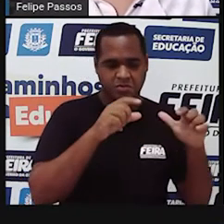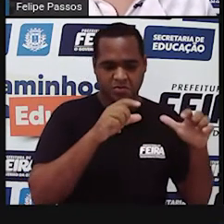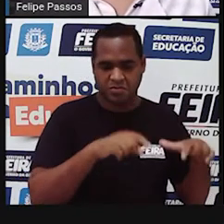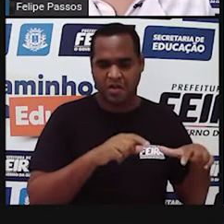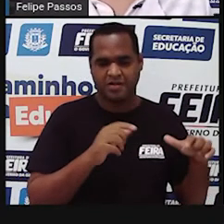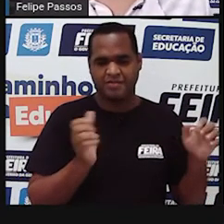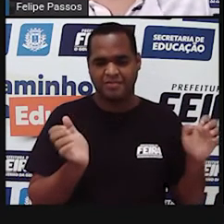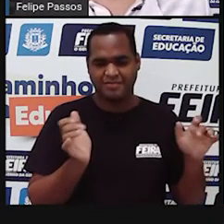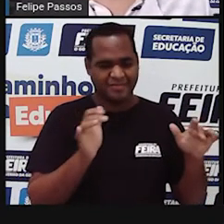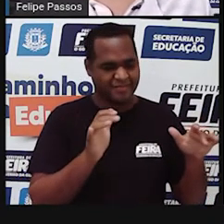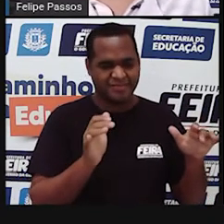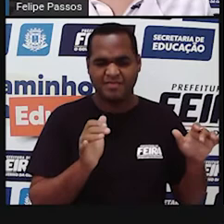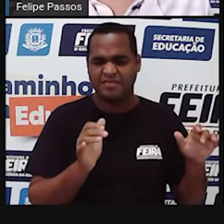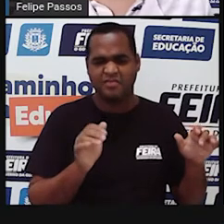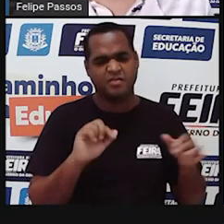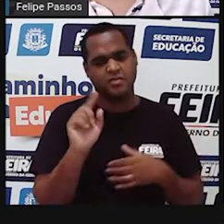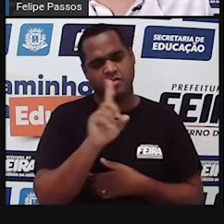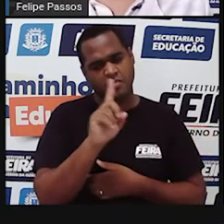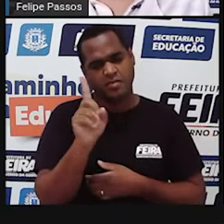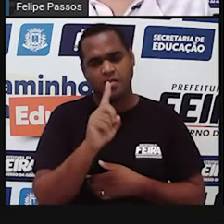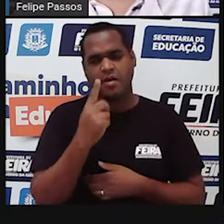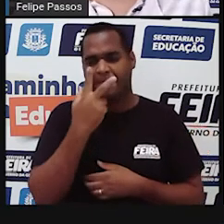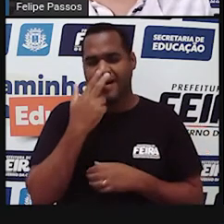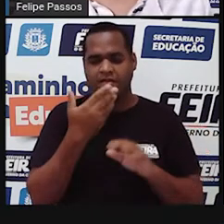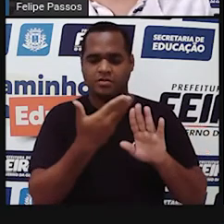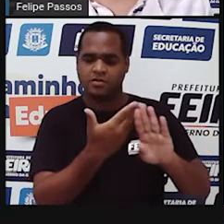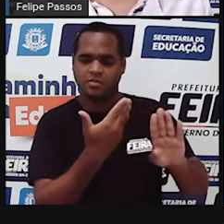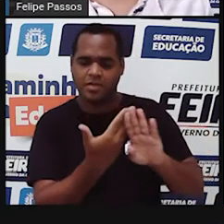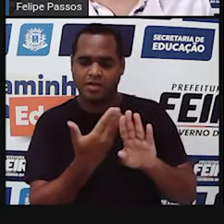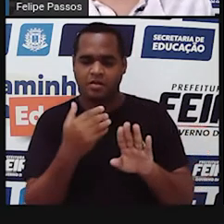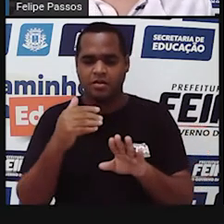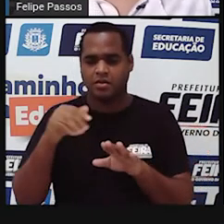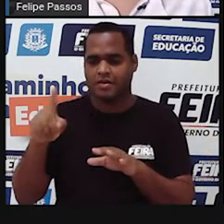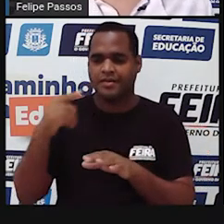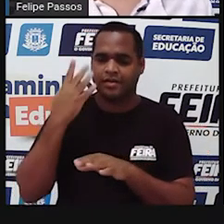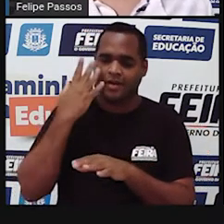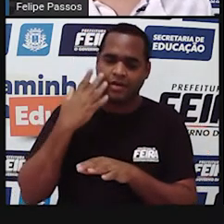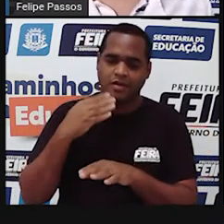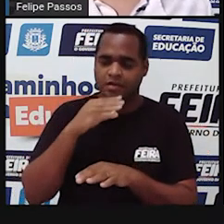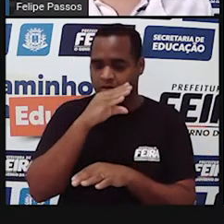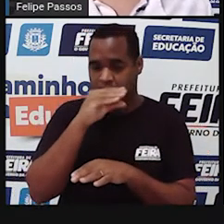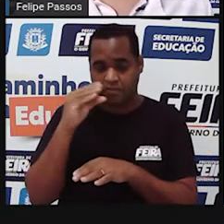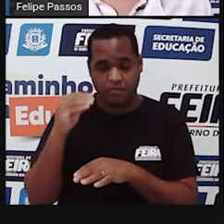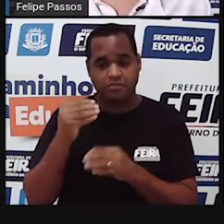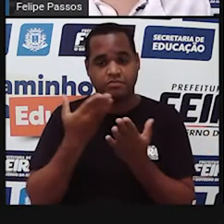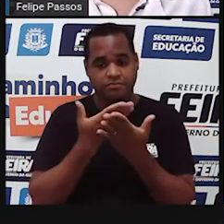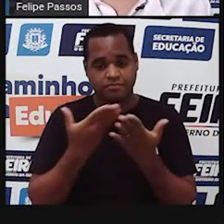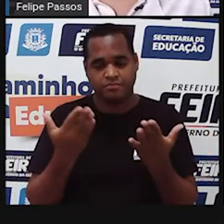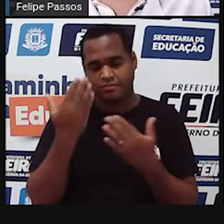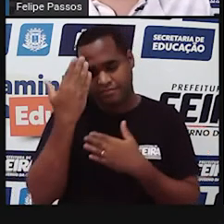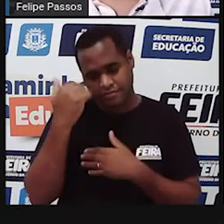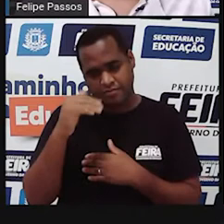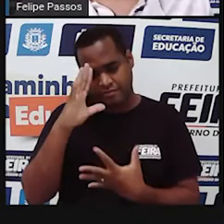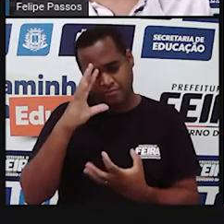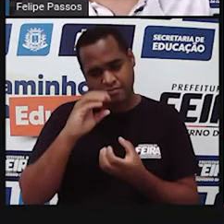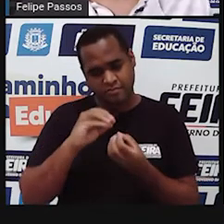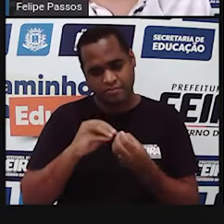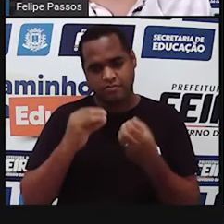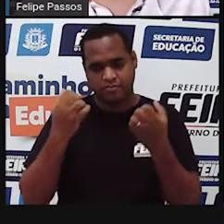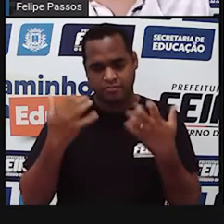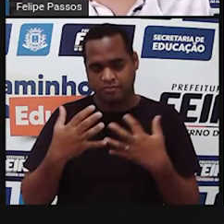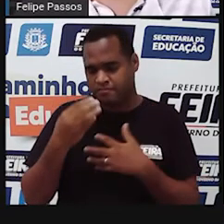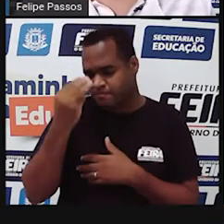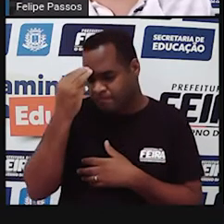seria separar ele das outras crianças, dos outros adolescentes. Você mesmo pode reconhecer aí, se você puxar na